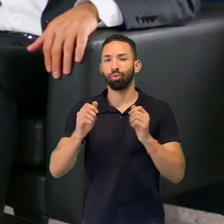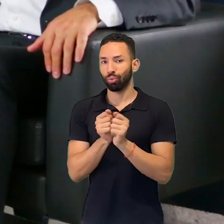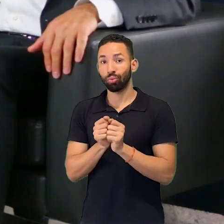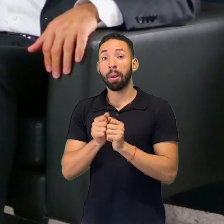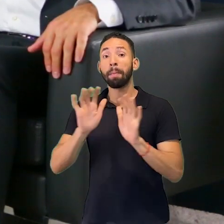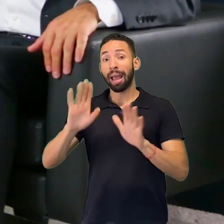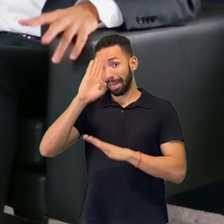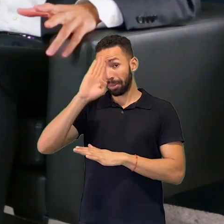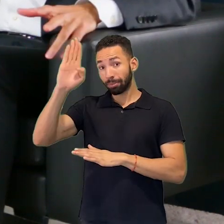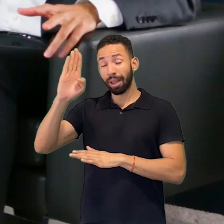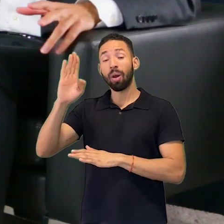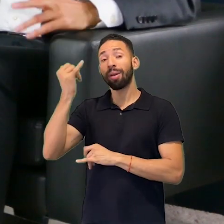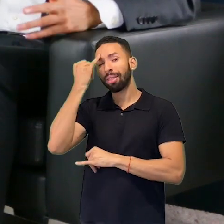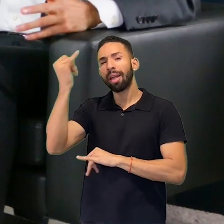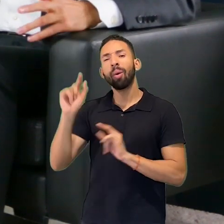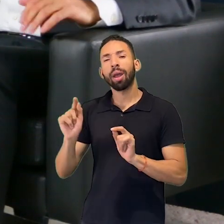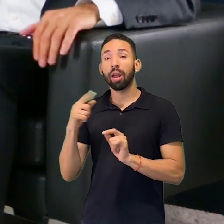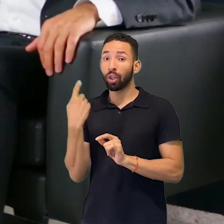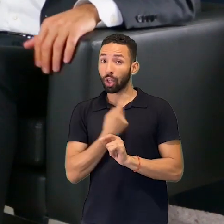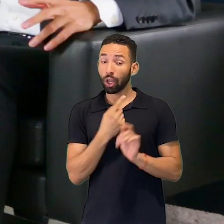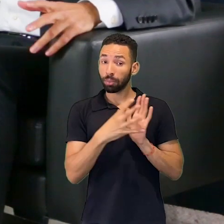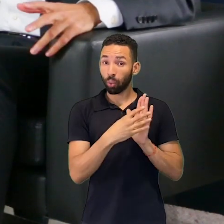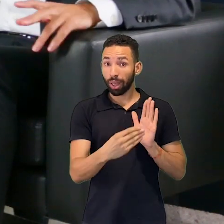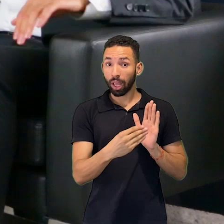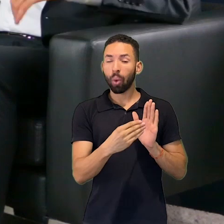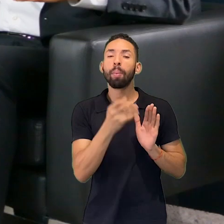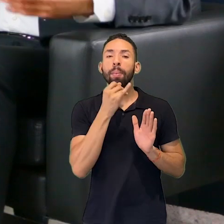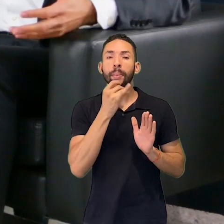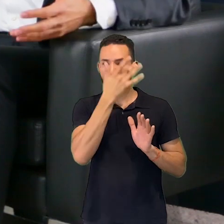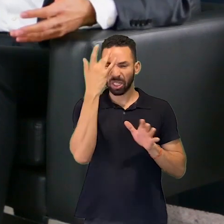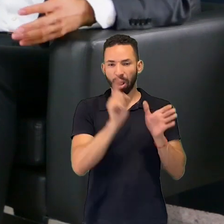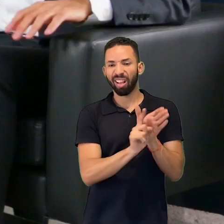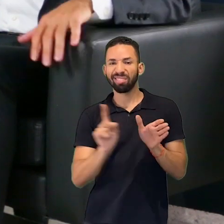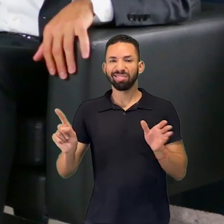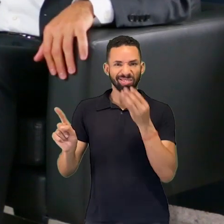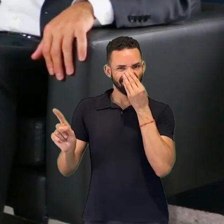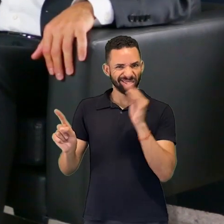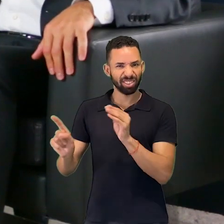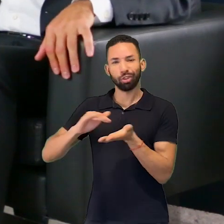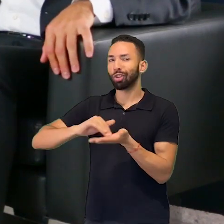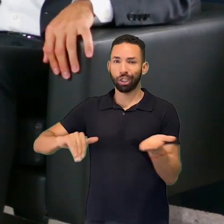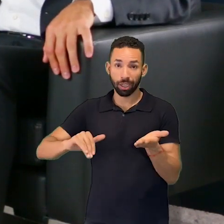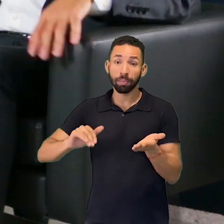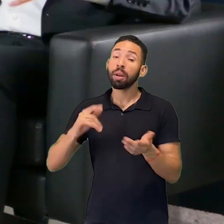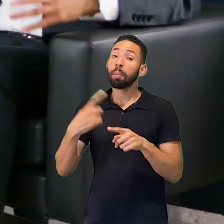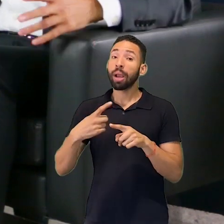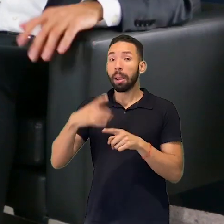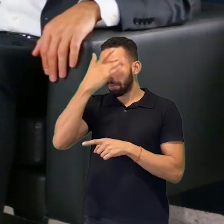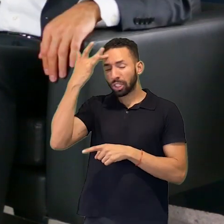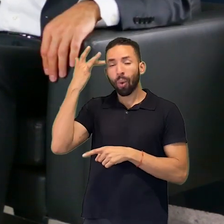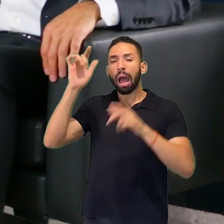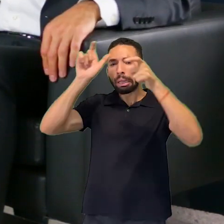caminho. Mas a ideia principal é sair de um modelo excludente, que pensava que a